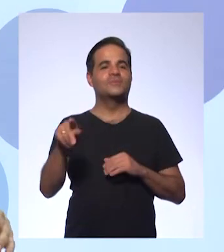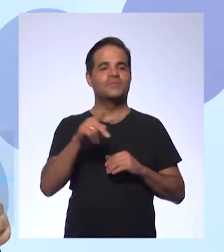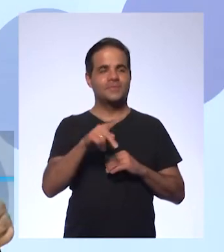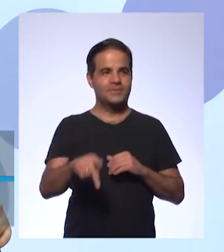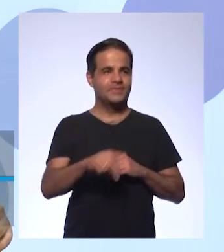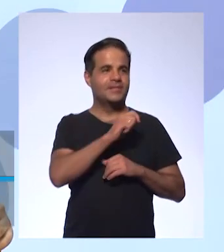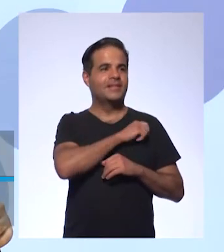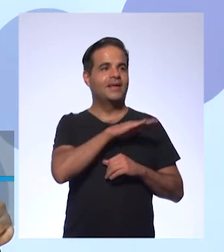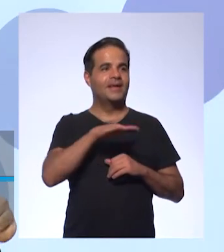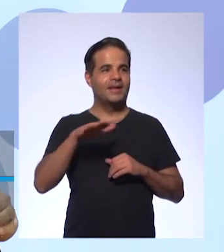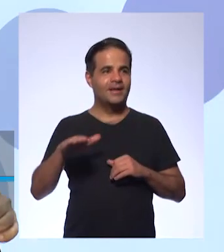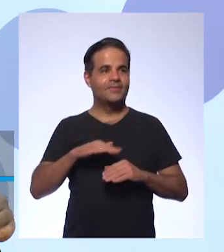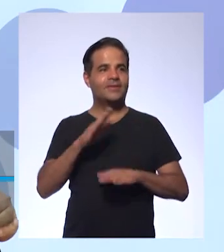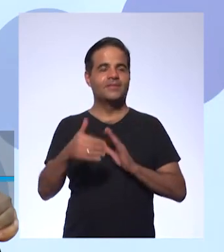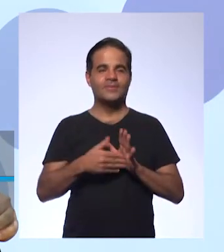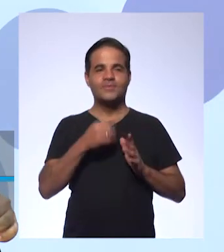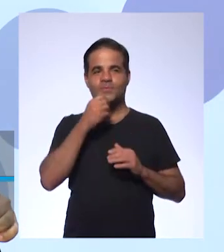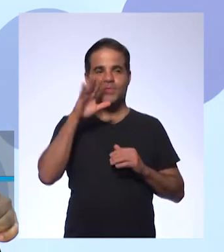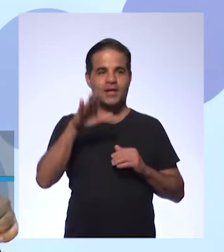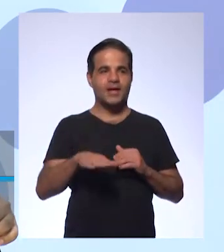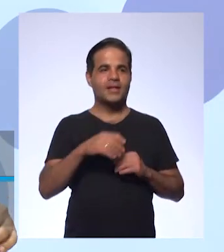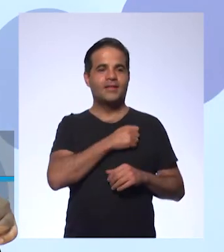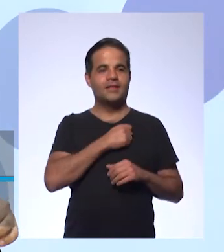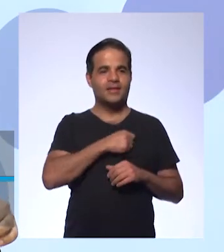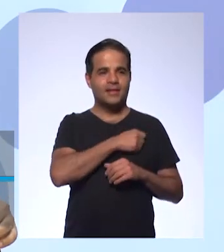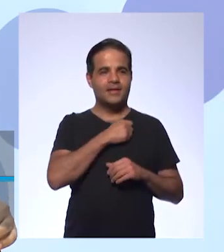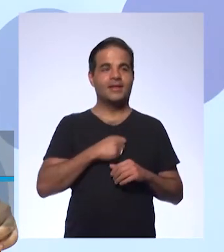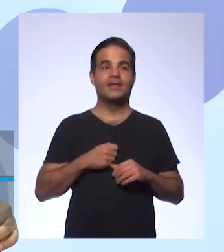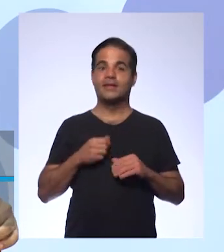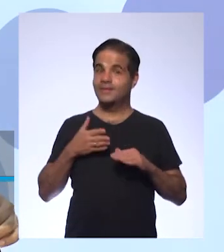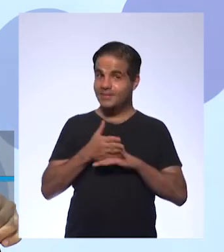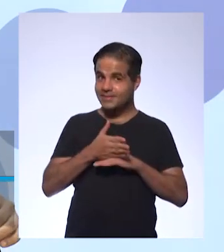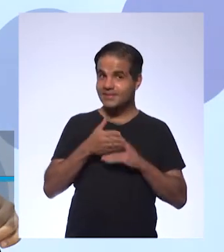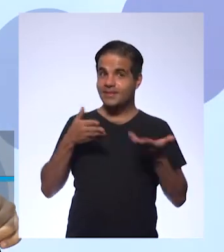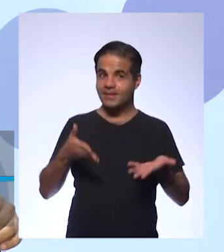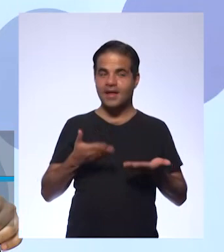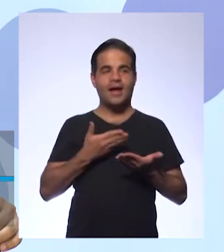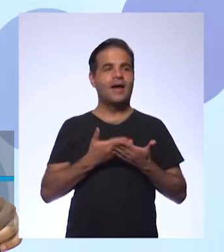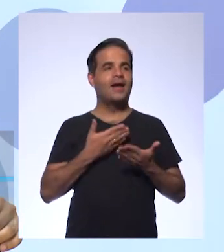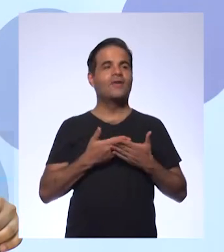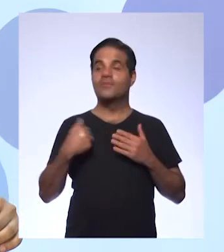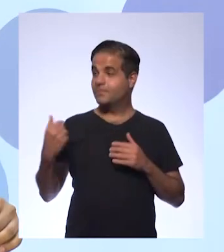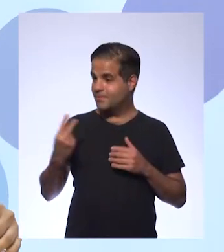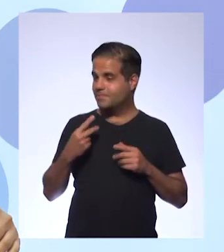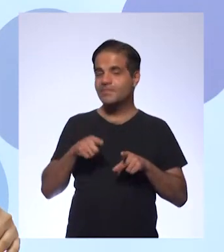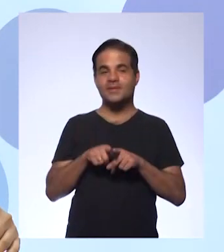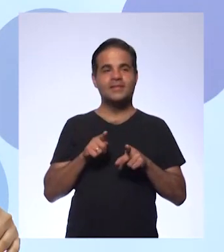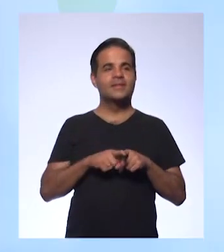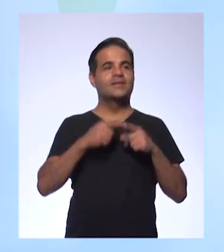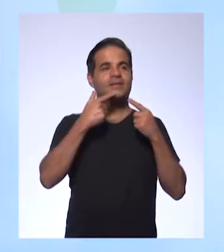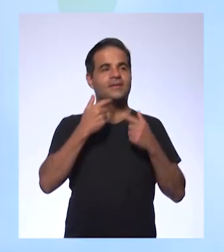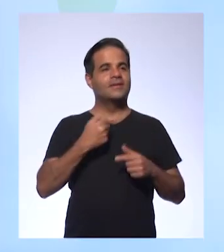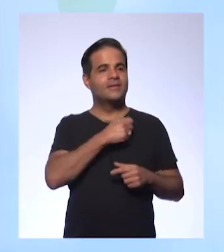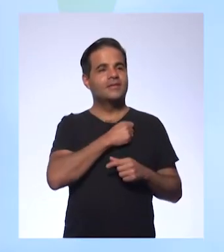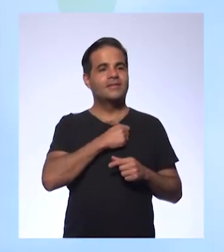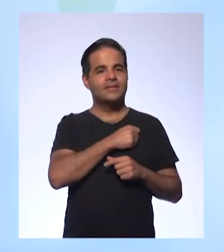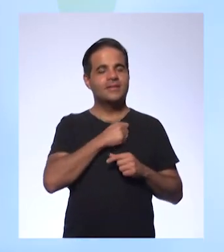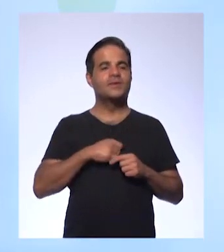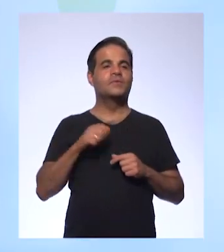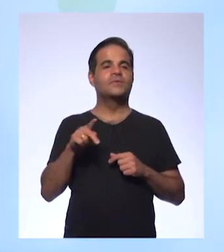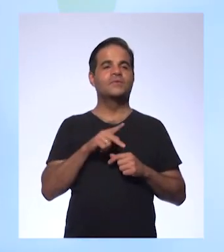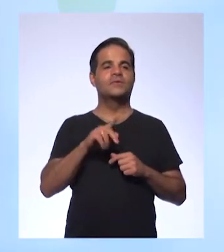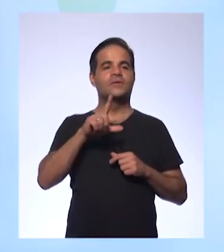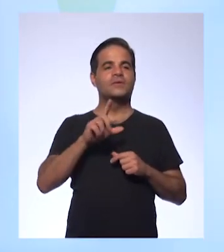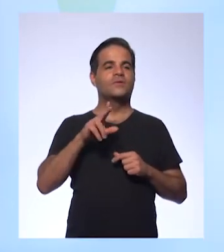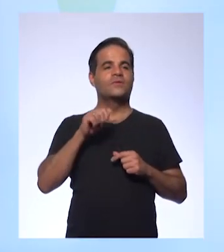aos alunos, né, e alunas. Eu estava com saudade de Eu participar dessa também, aula, olha viu? só, nós também estávamos com saudade da professora Luanda,